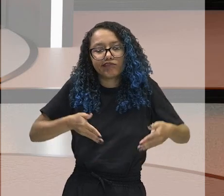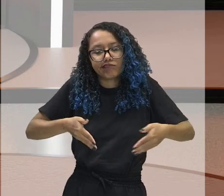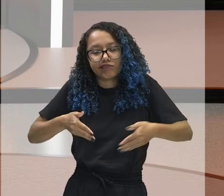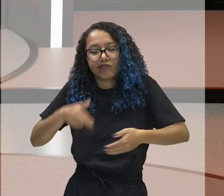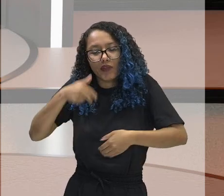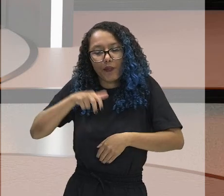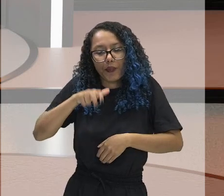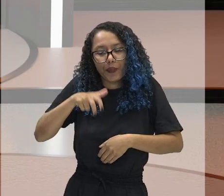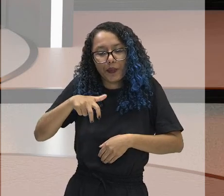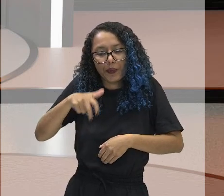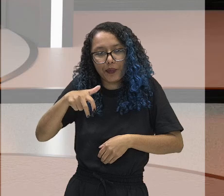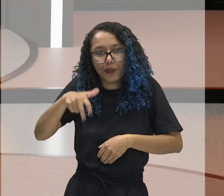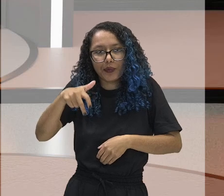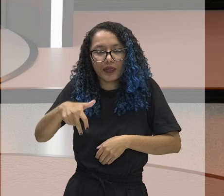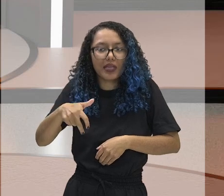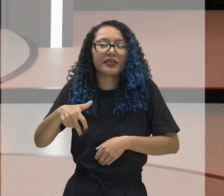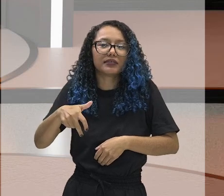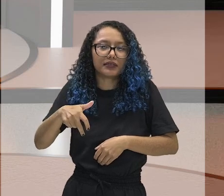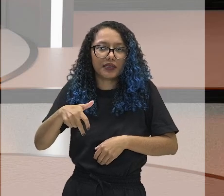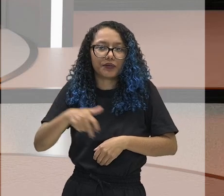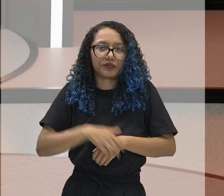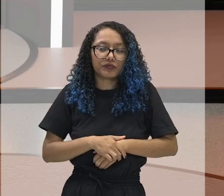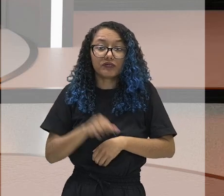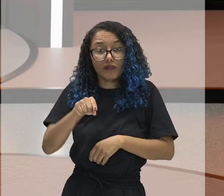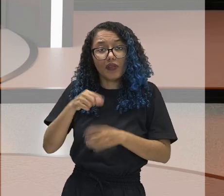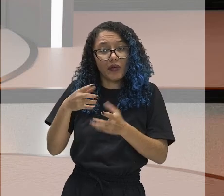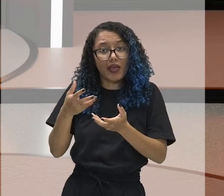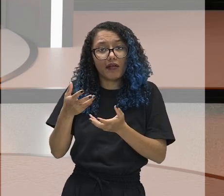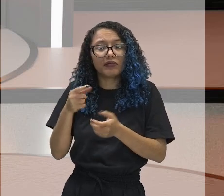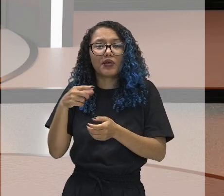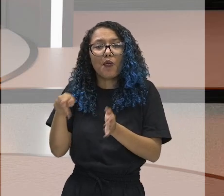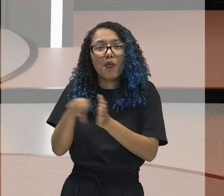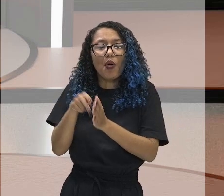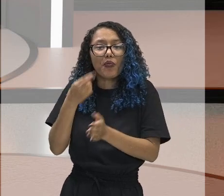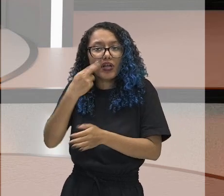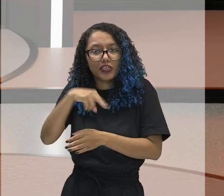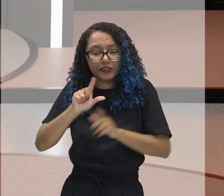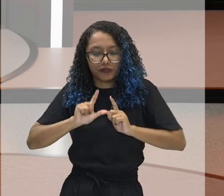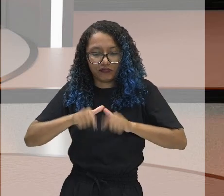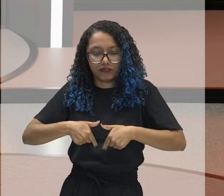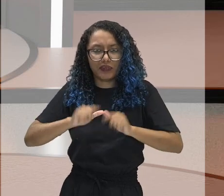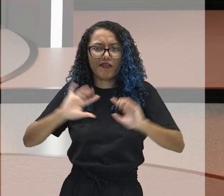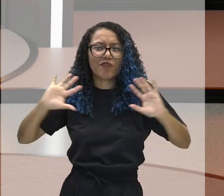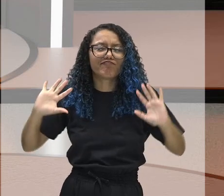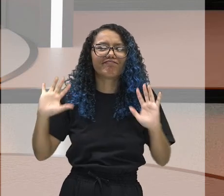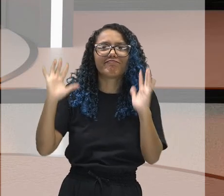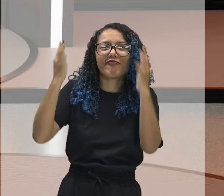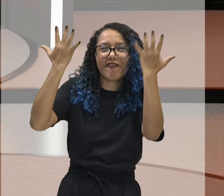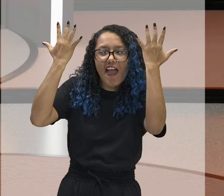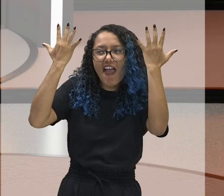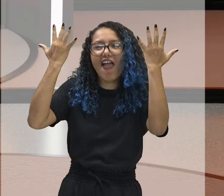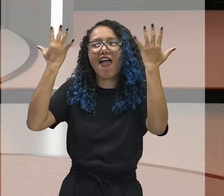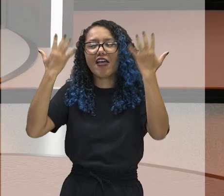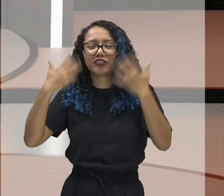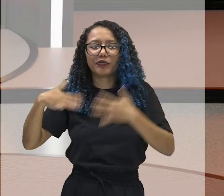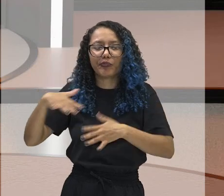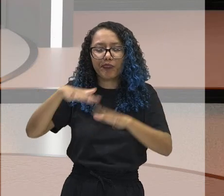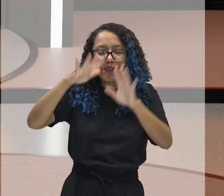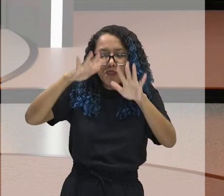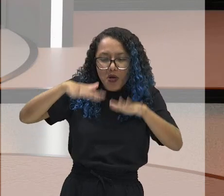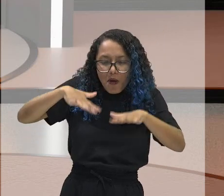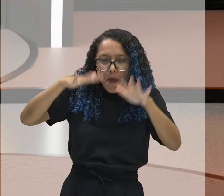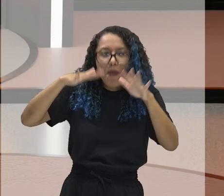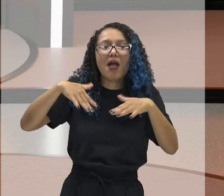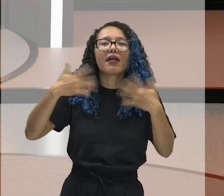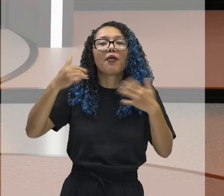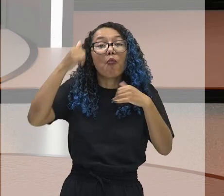ser posteriormente adeptos da religião judaica, tá, gente? Eles estavam ali comemorando e adorando um bezerro de